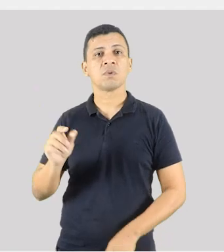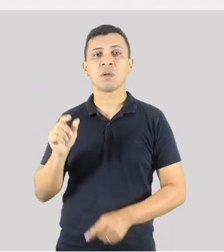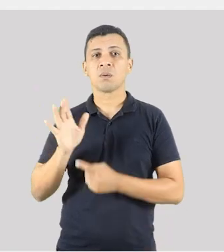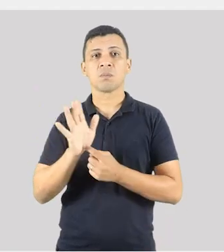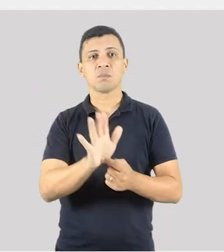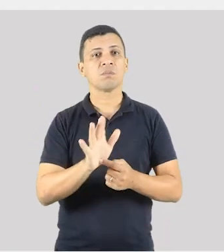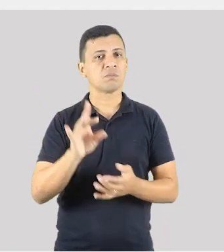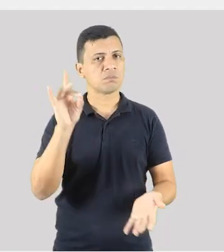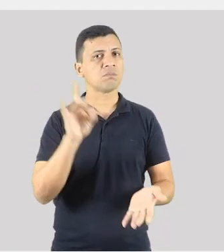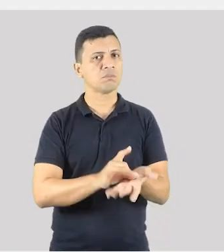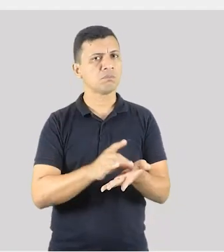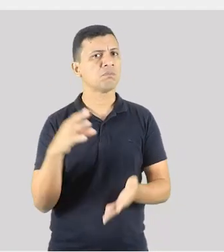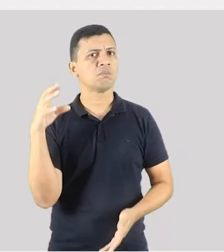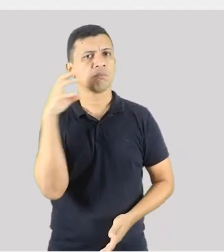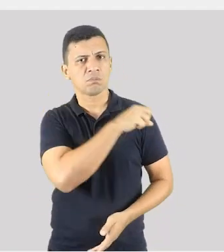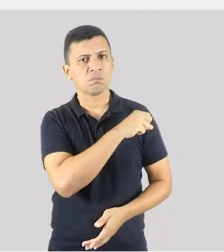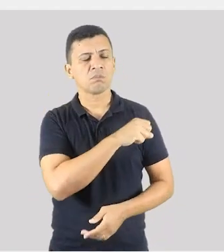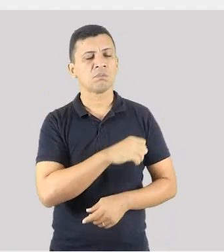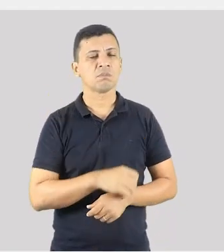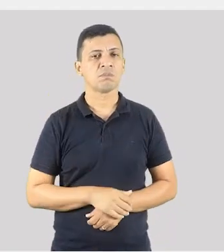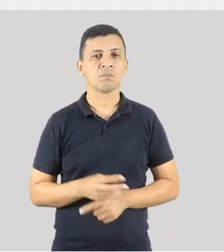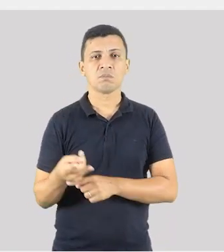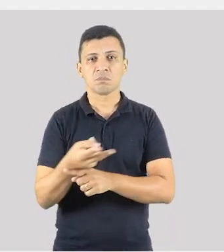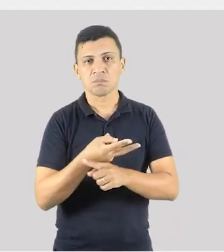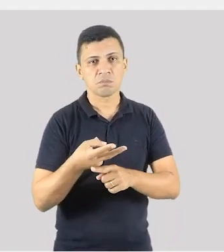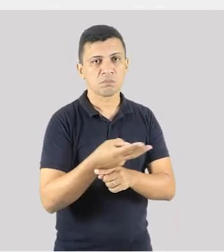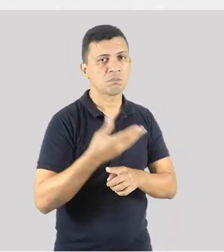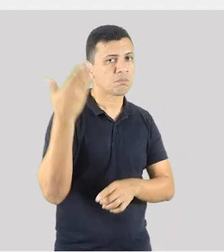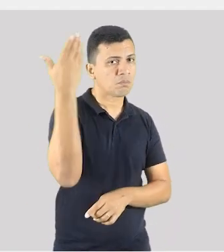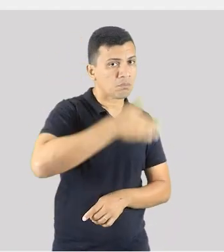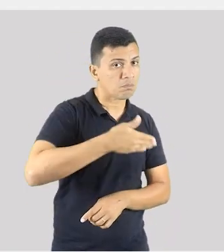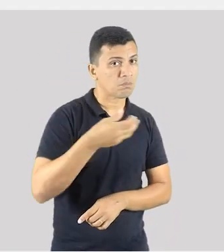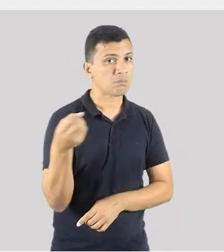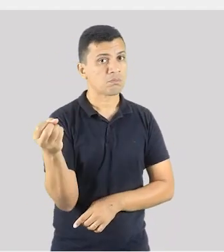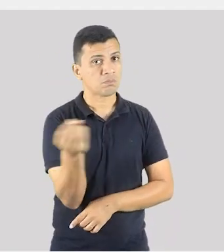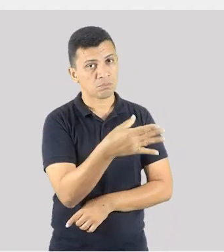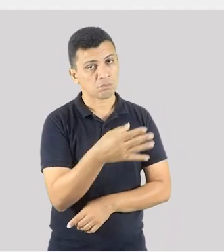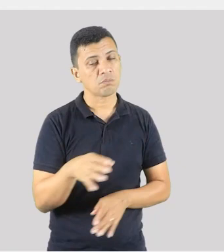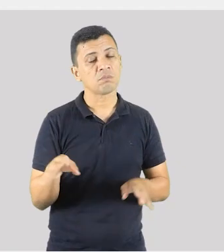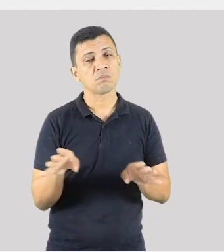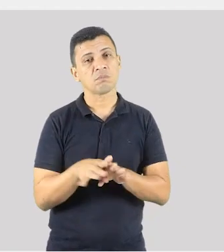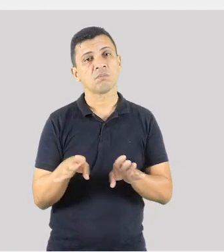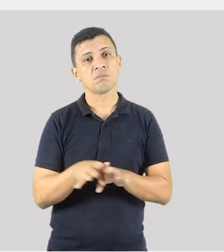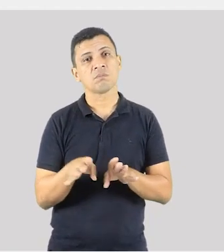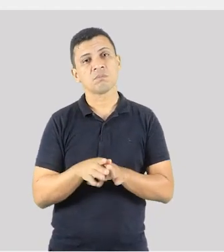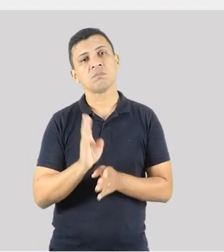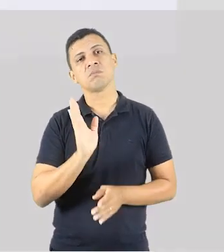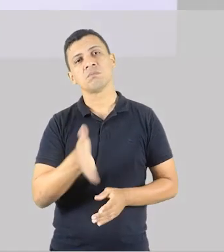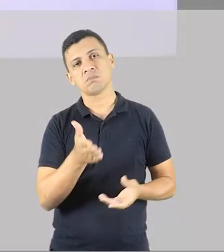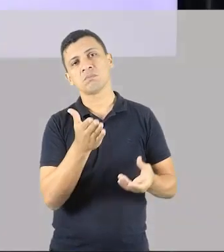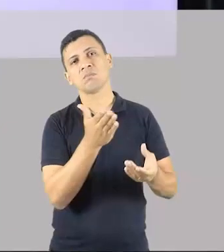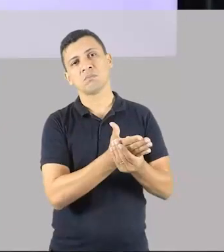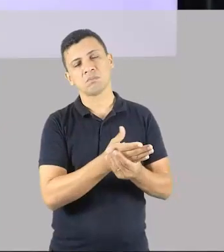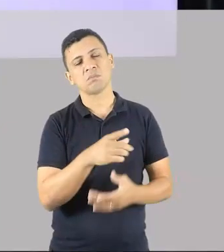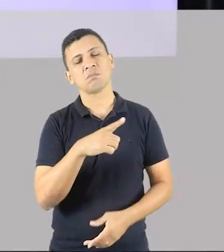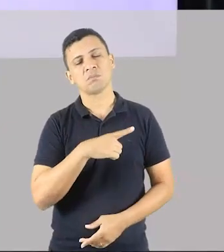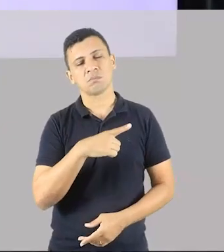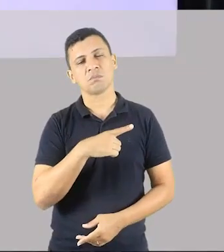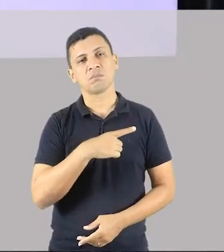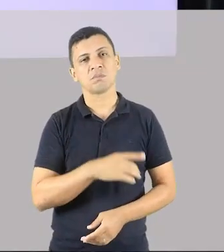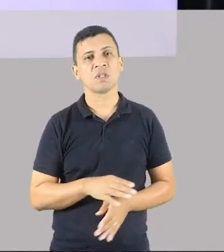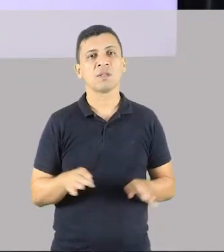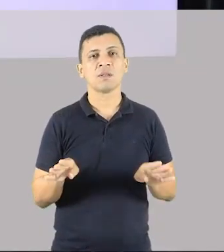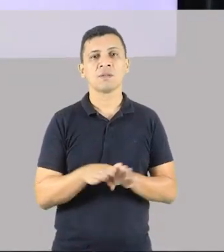a verdade sobre os fatos, buscando novas provas, além das constantes do processo.